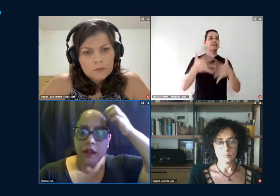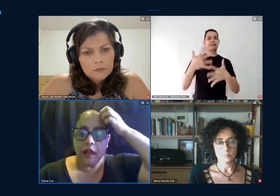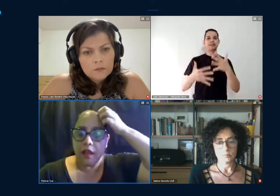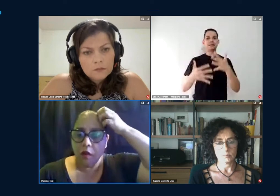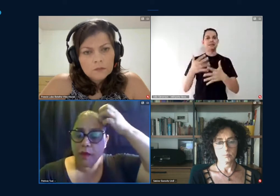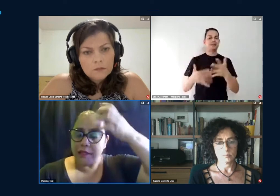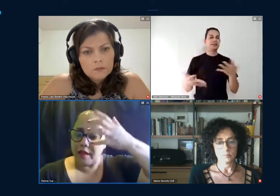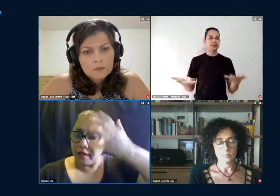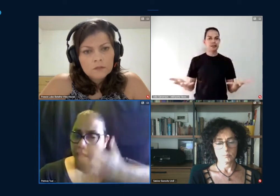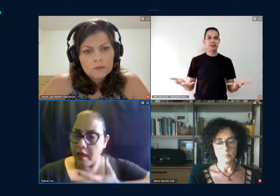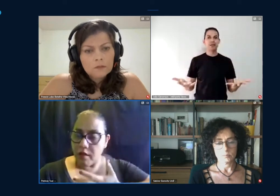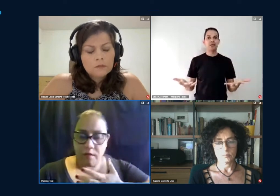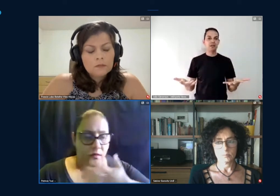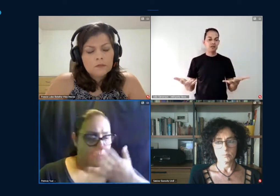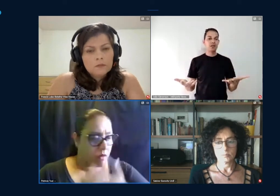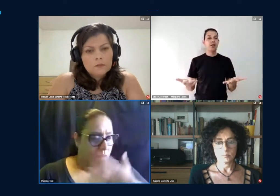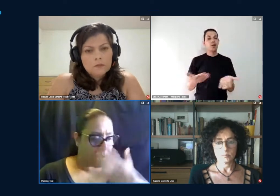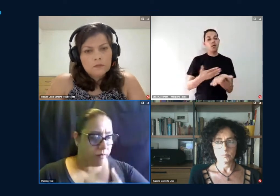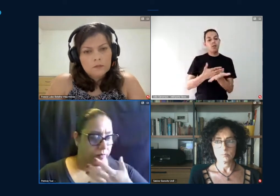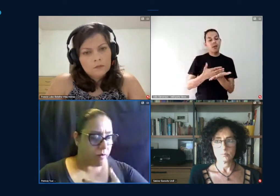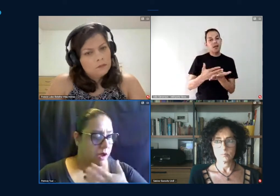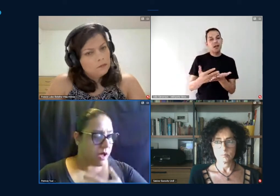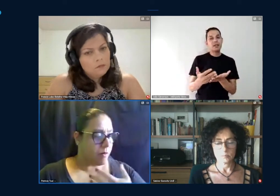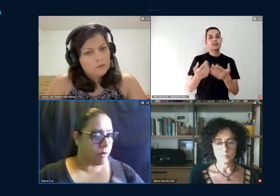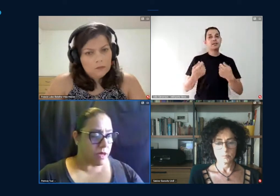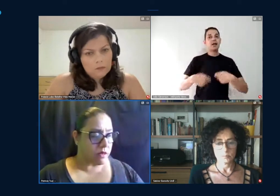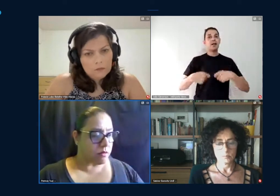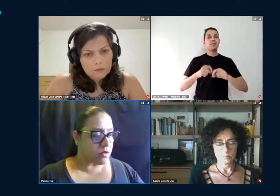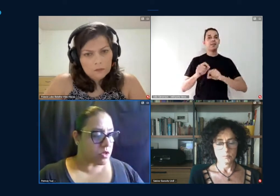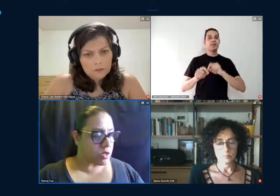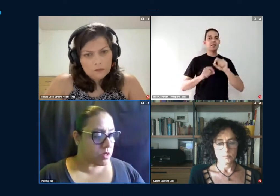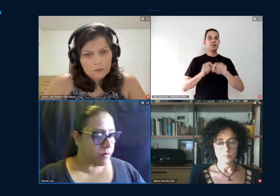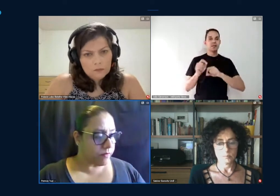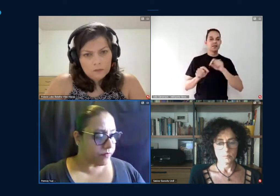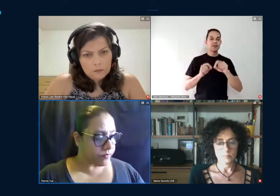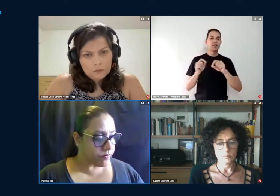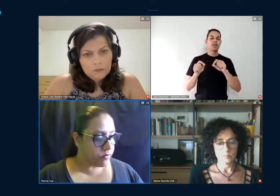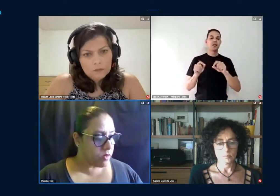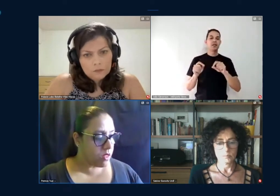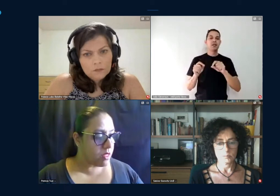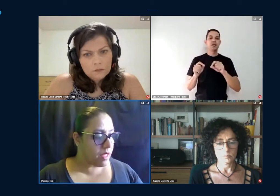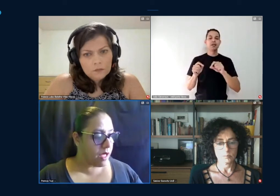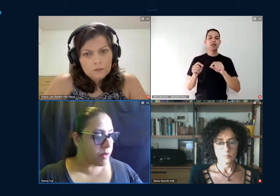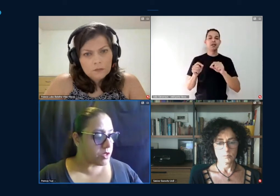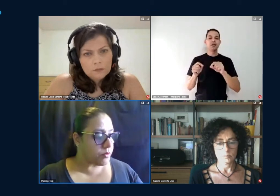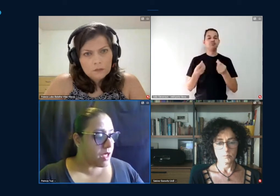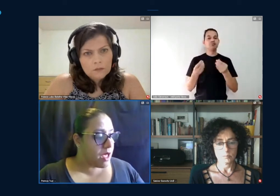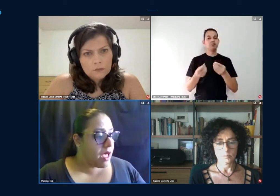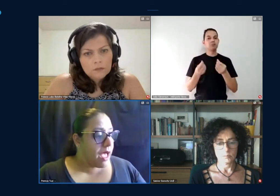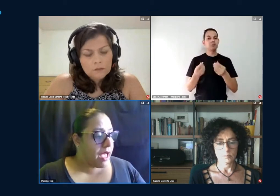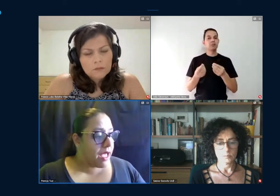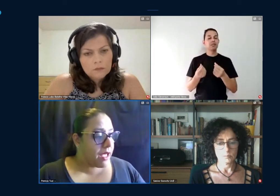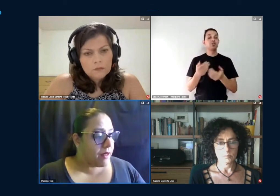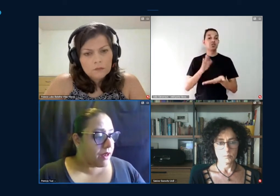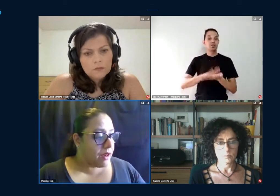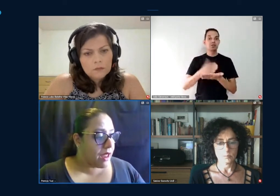de área e começar a ter uma capa mesmo de intérprete.